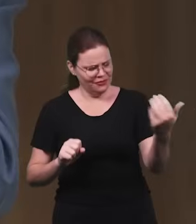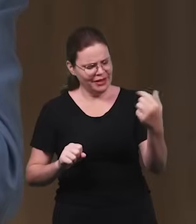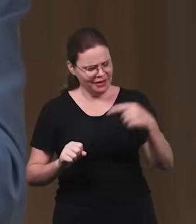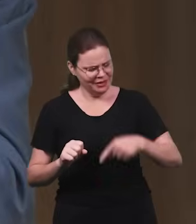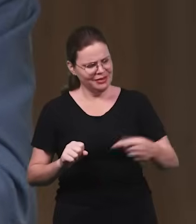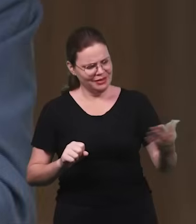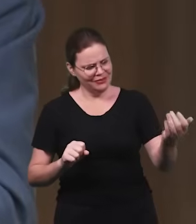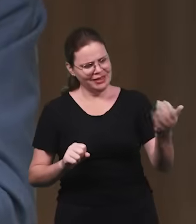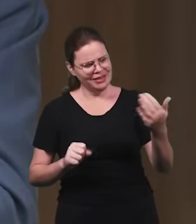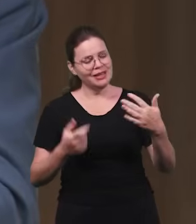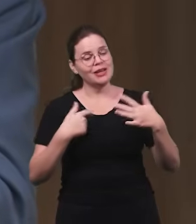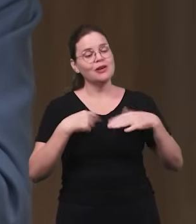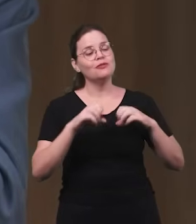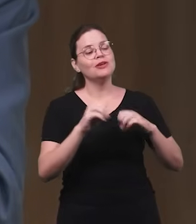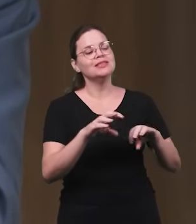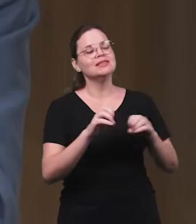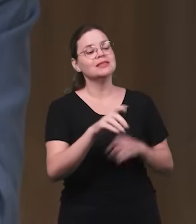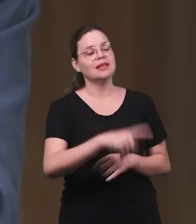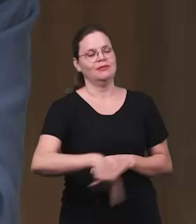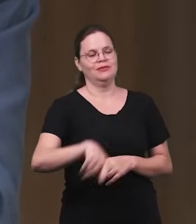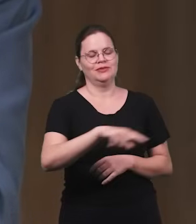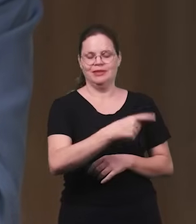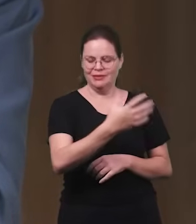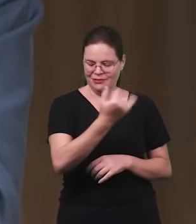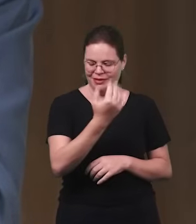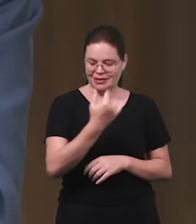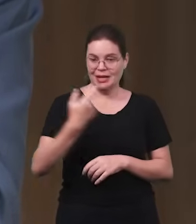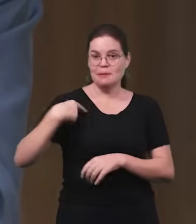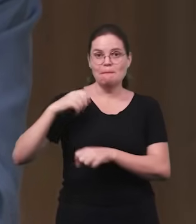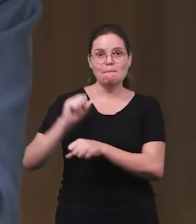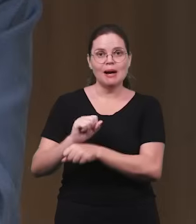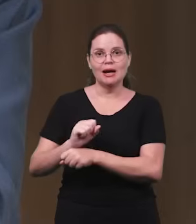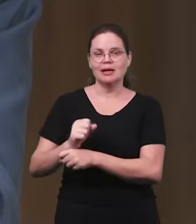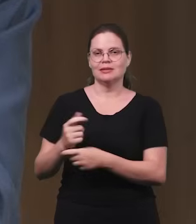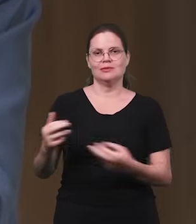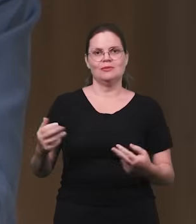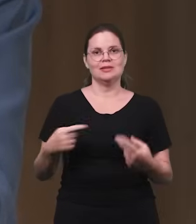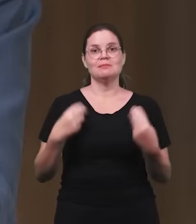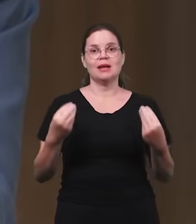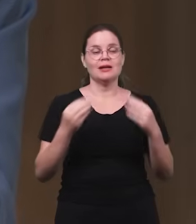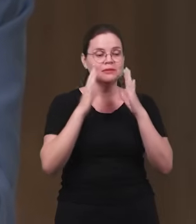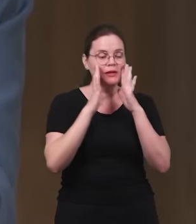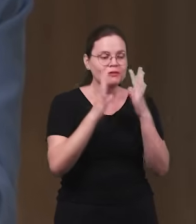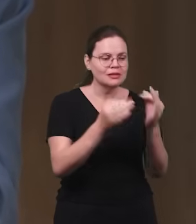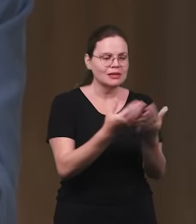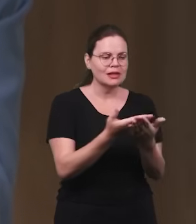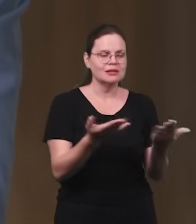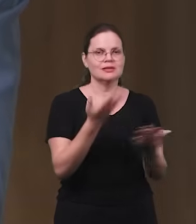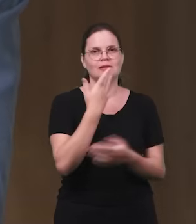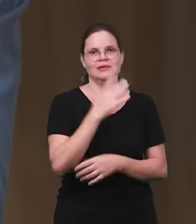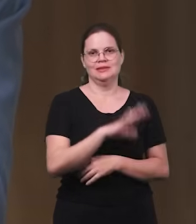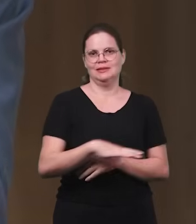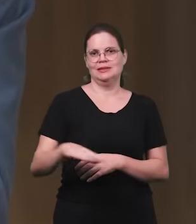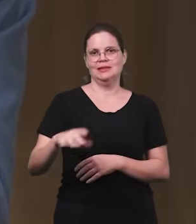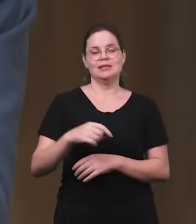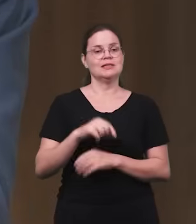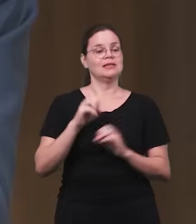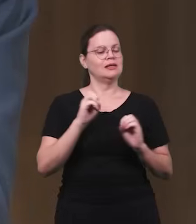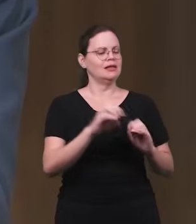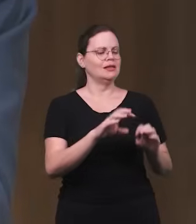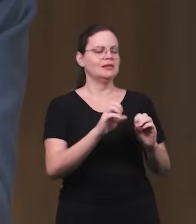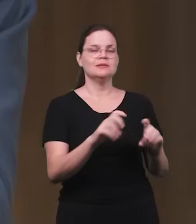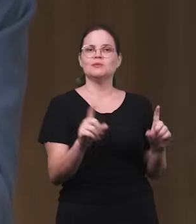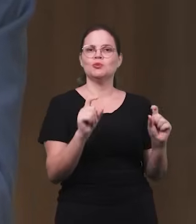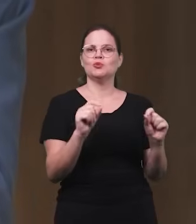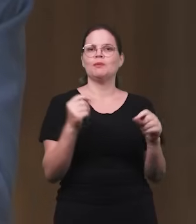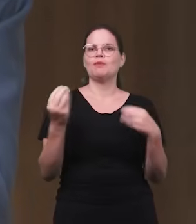não, venham aqui, eu quero ensinar vocês o que é temer a Deus. Então o texto já é